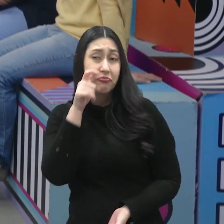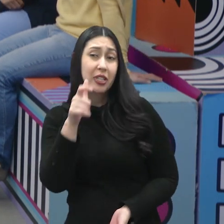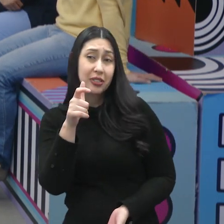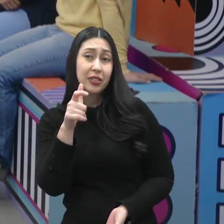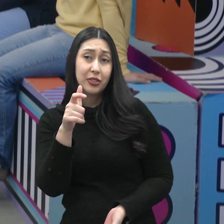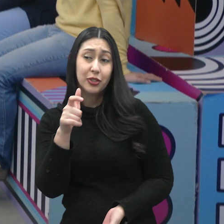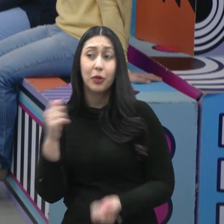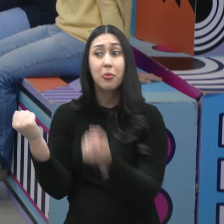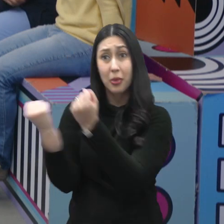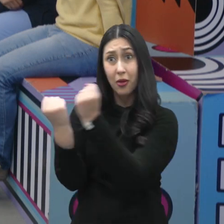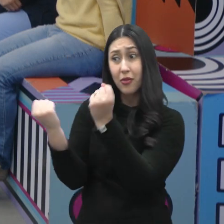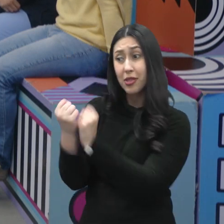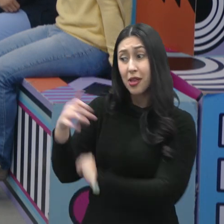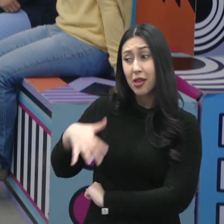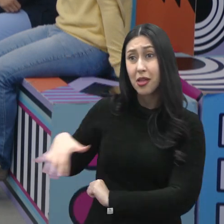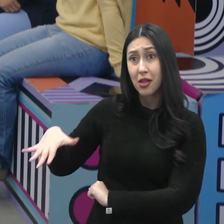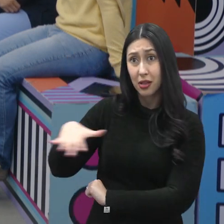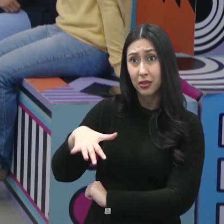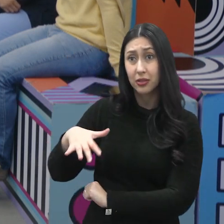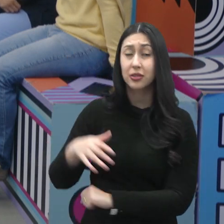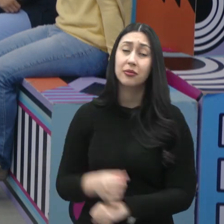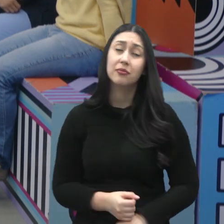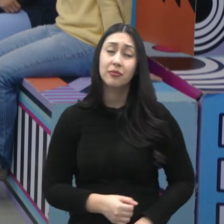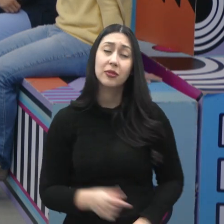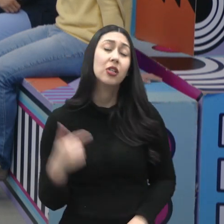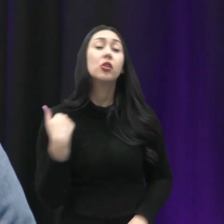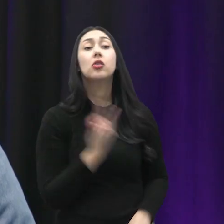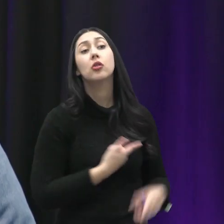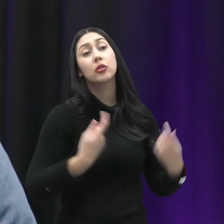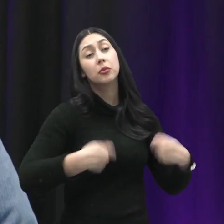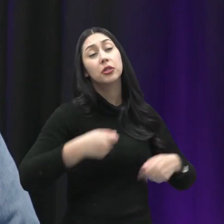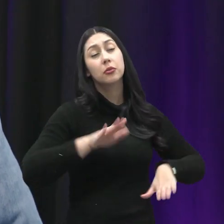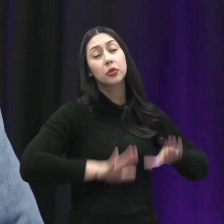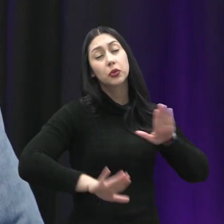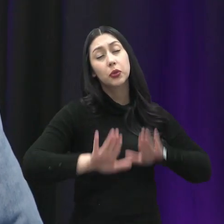gente defendê-las, né? Aqui. A gente só tem que tomar